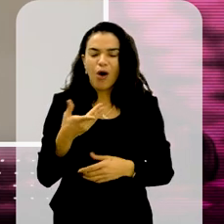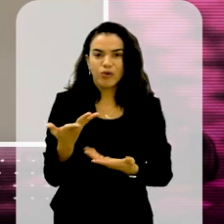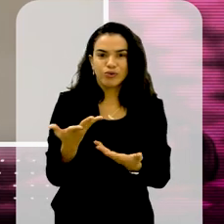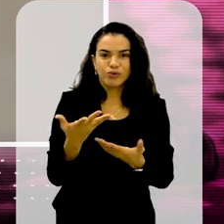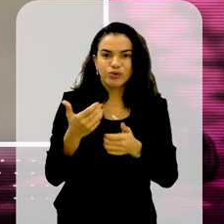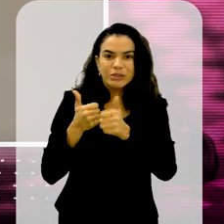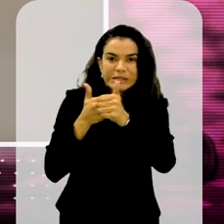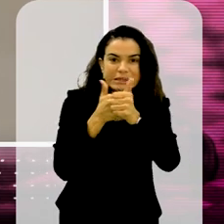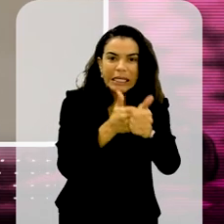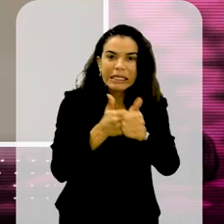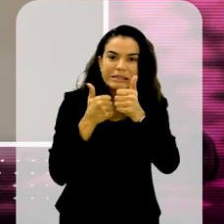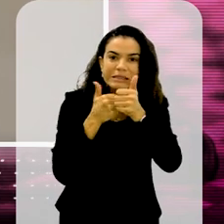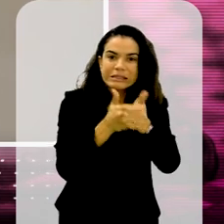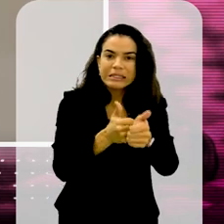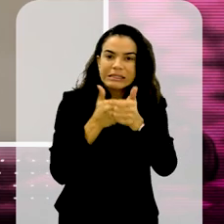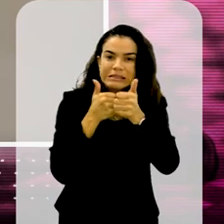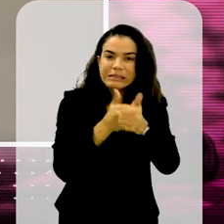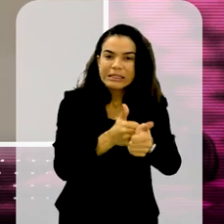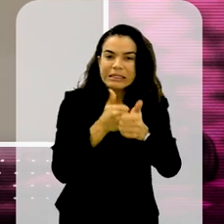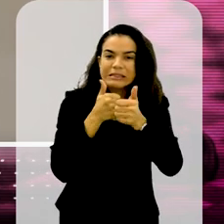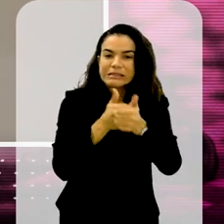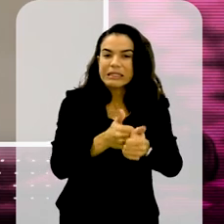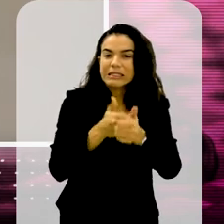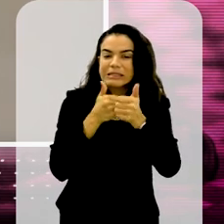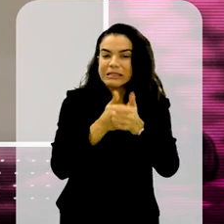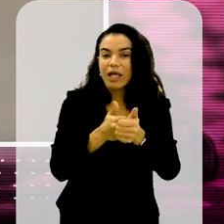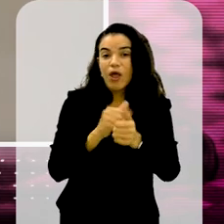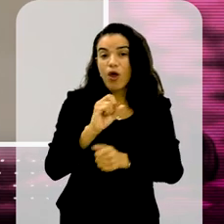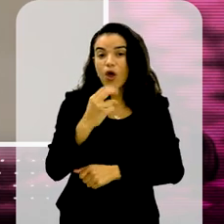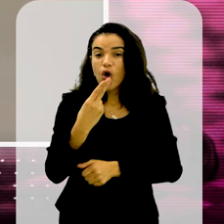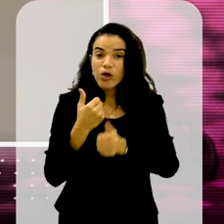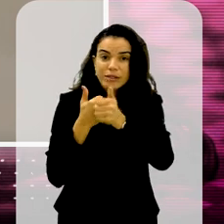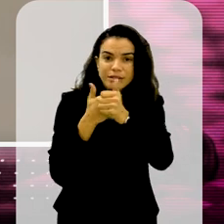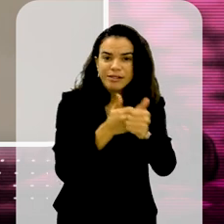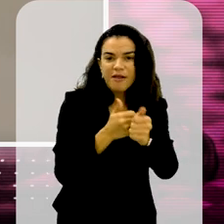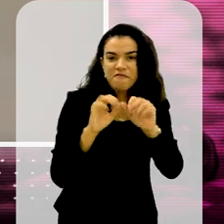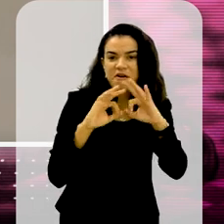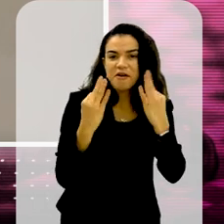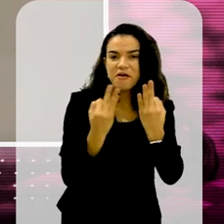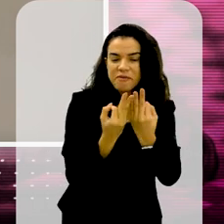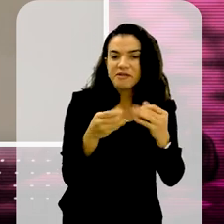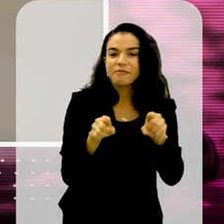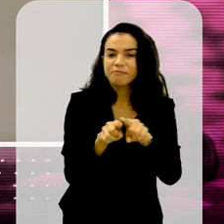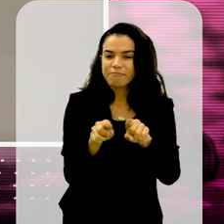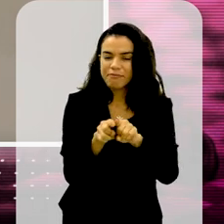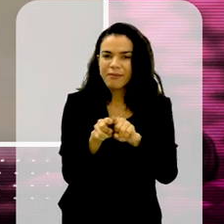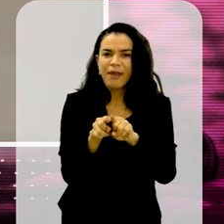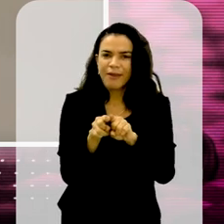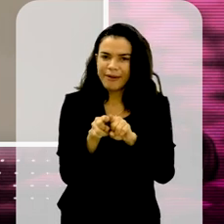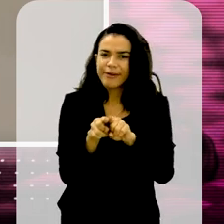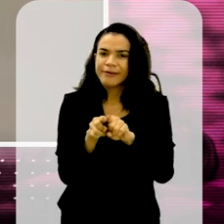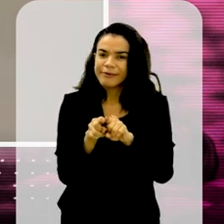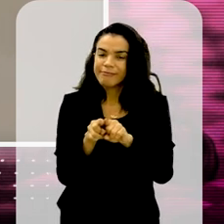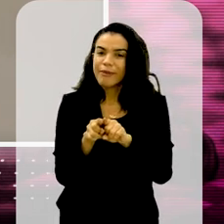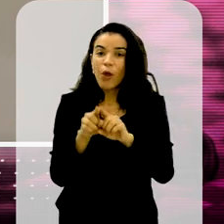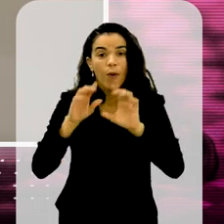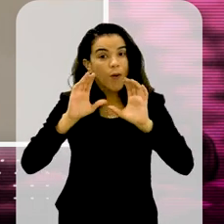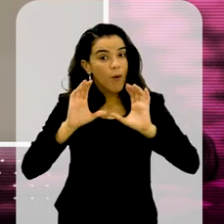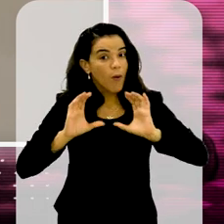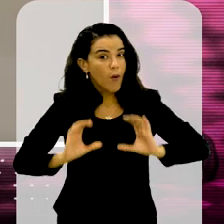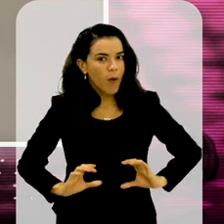adicionar nas suas redes ou adicionar os seus familiares próximos. É comum em que